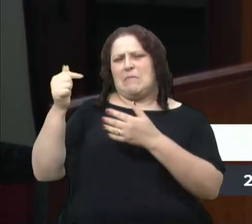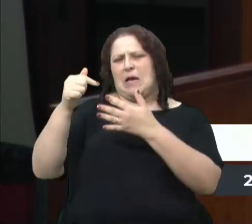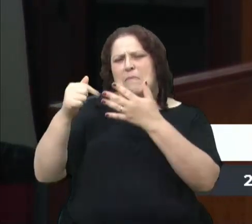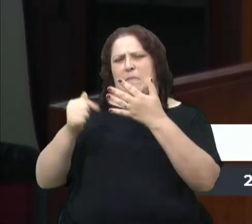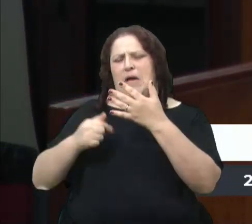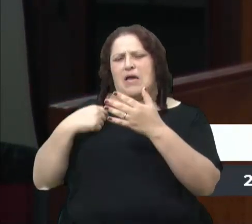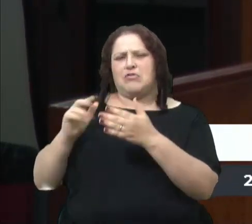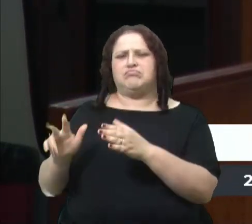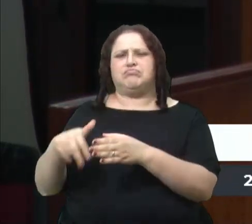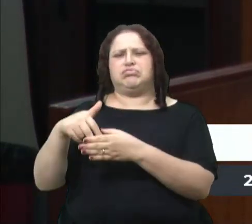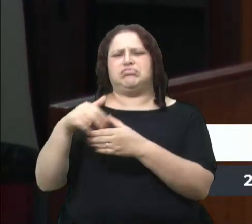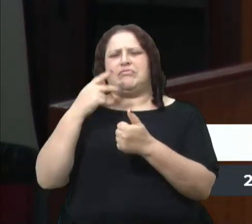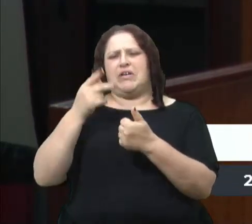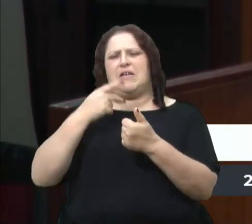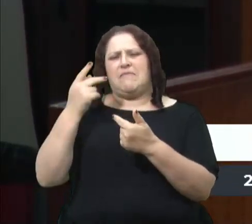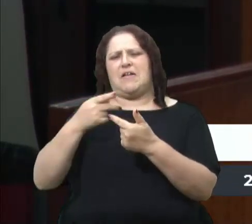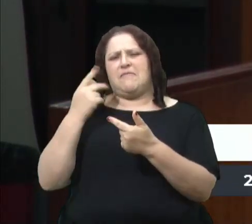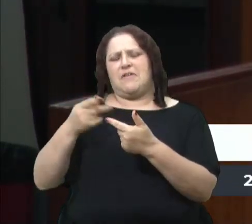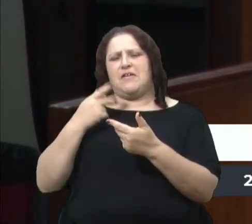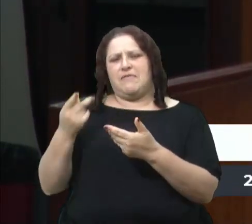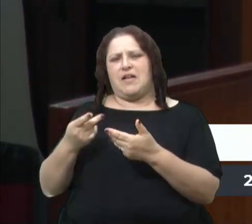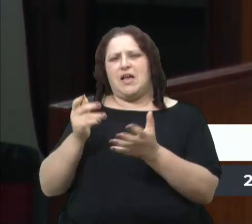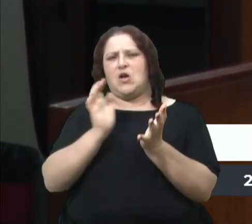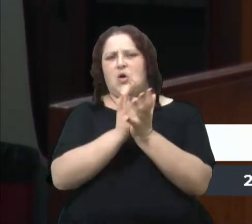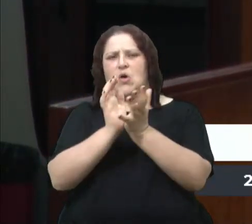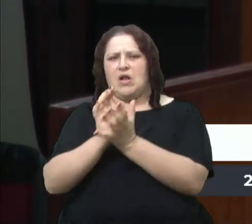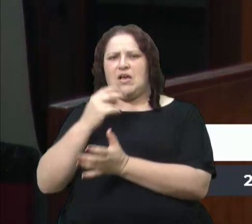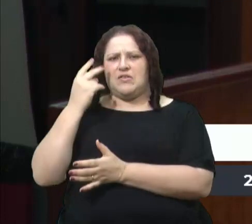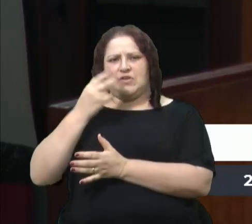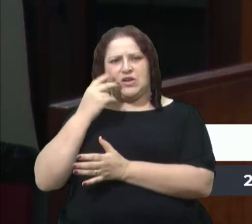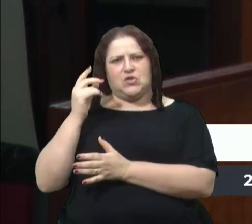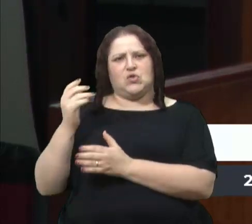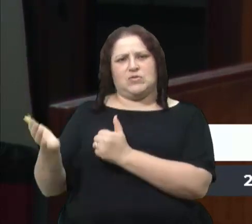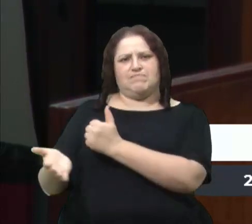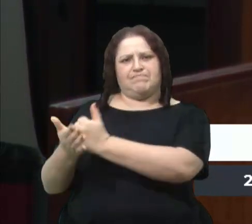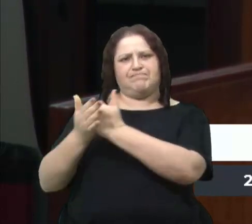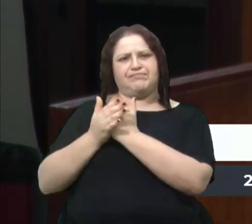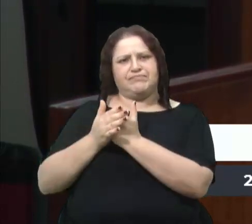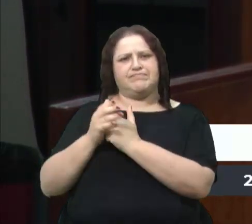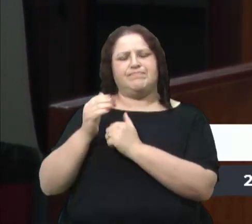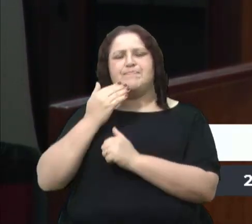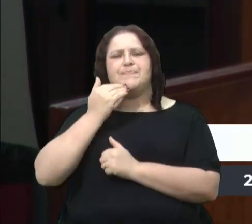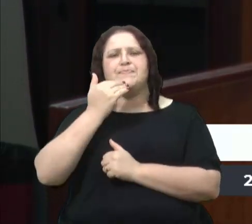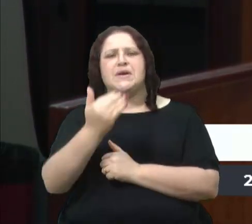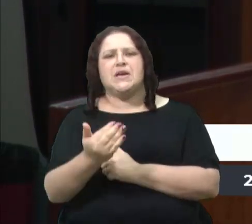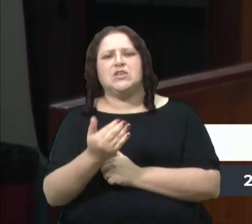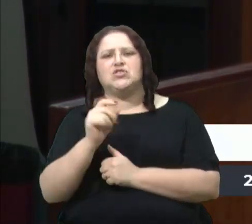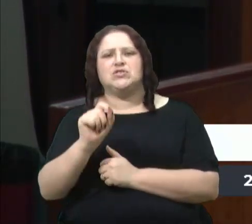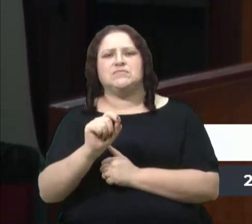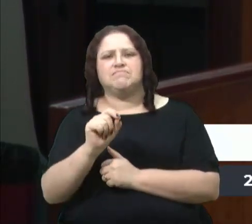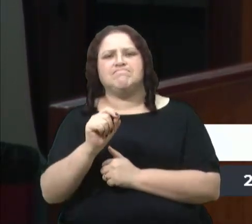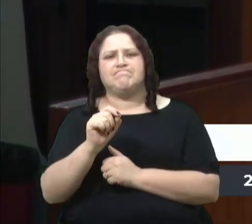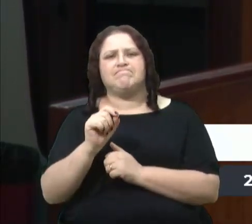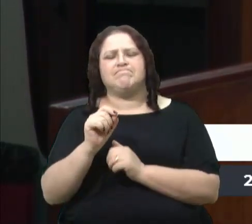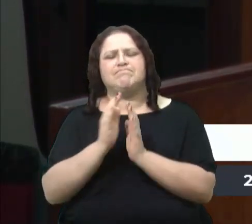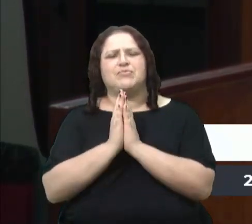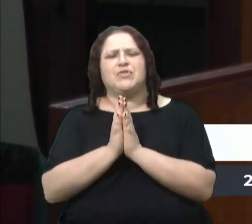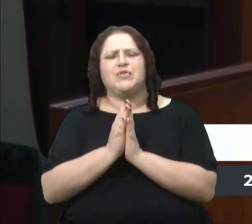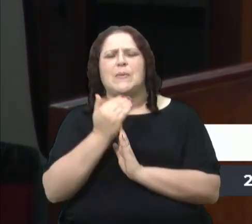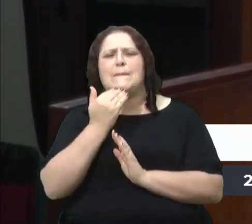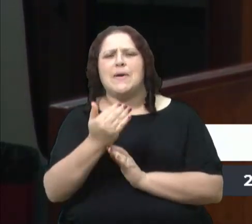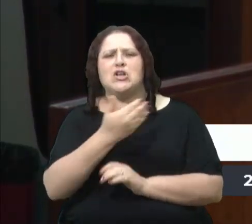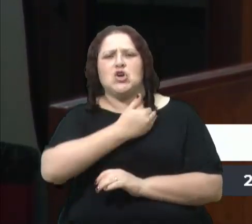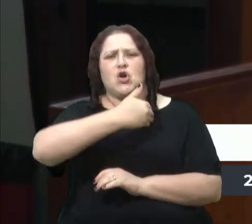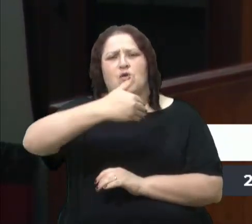nobres vereadores também me ajudaram aqui a poder pedir, poder implorar para que o